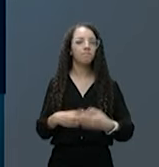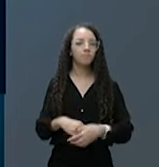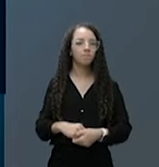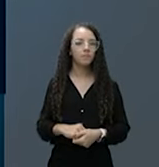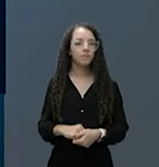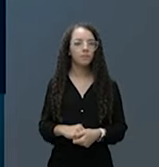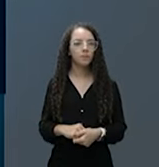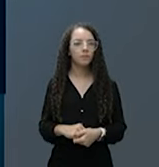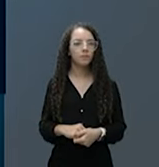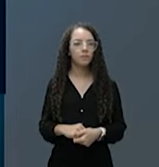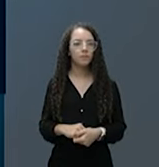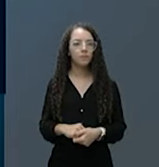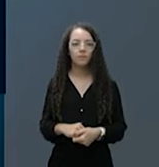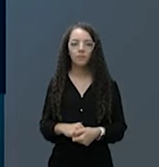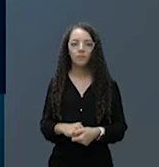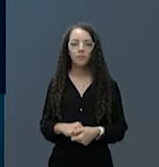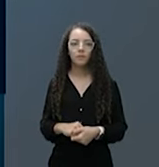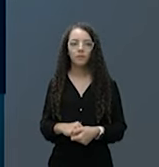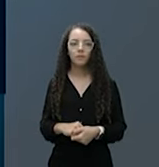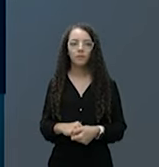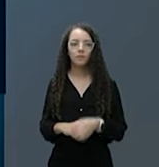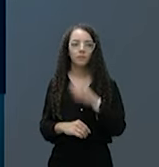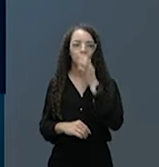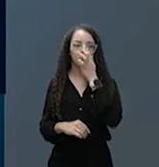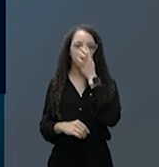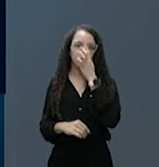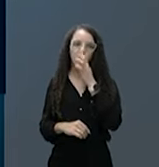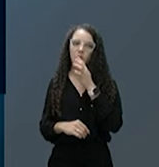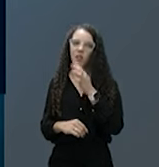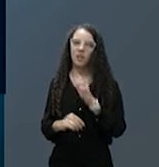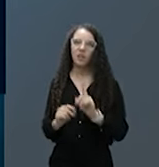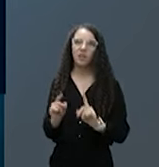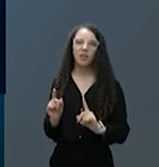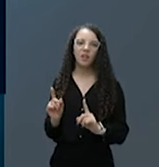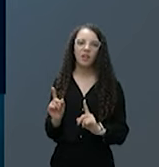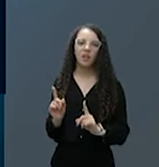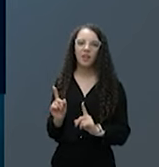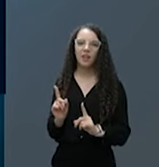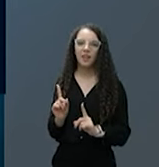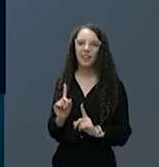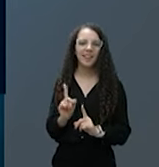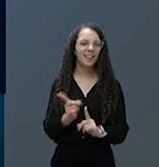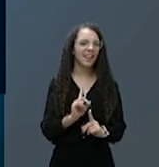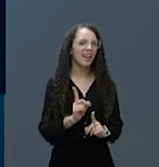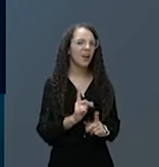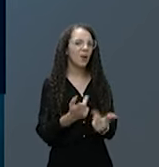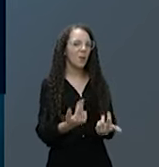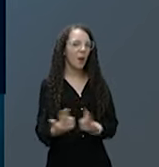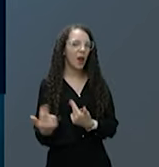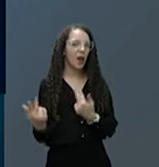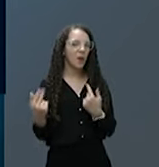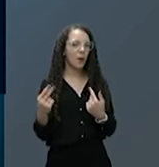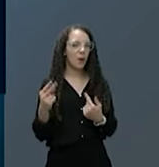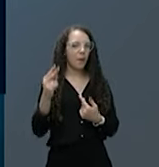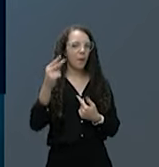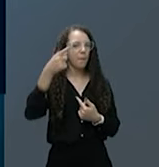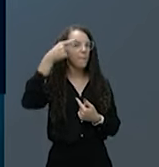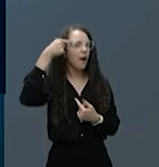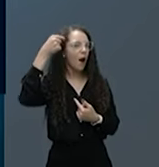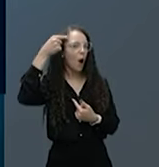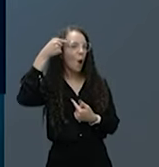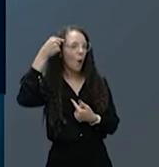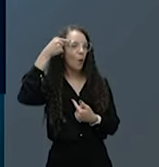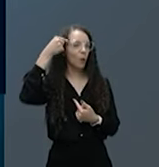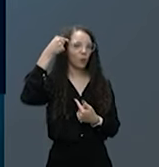Não é, vamos dizer assim, o modelo ministro Barroso que ele pretende agora. Mas